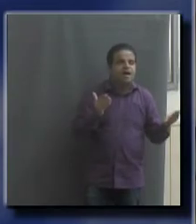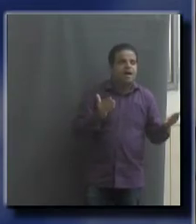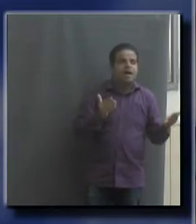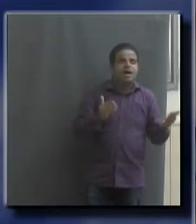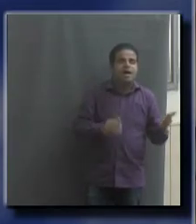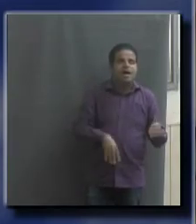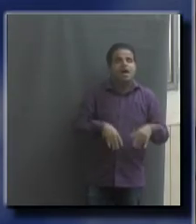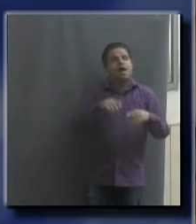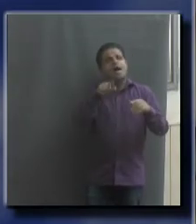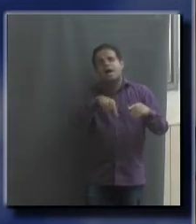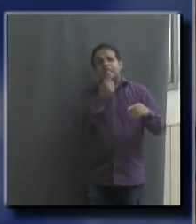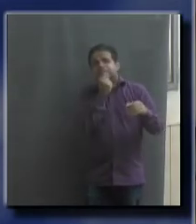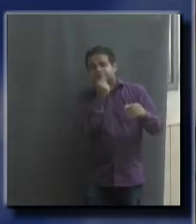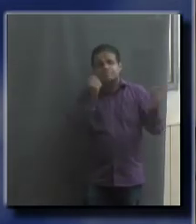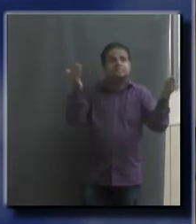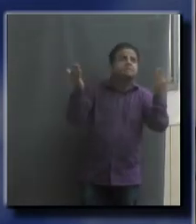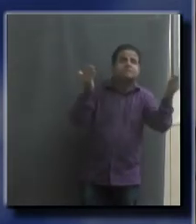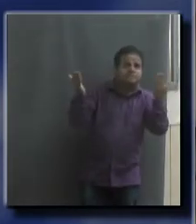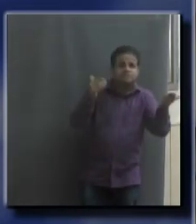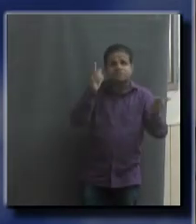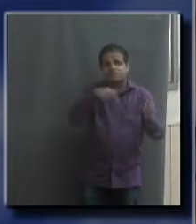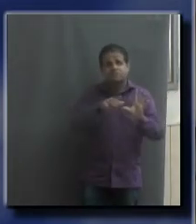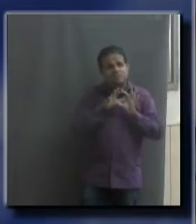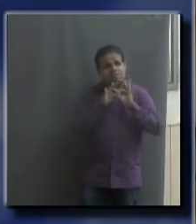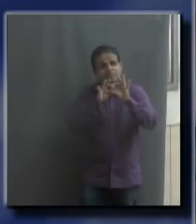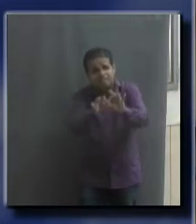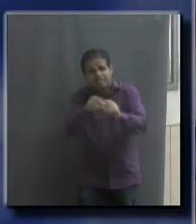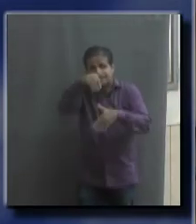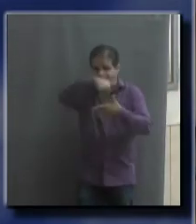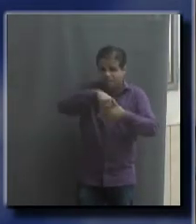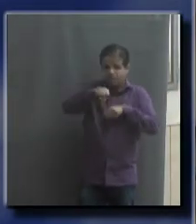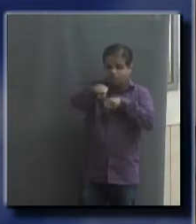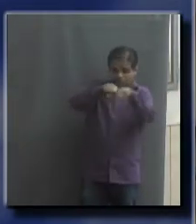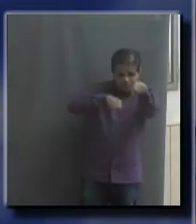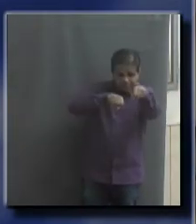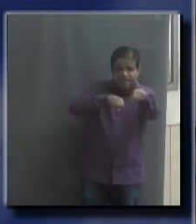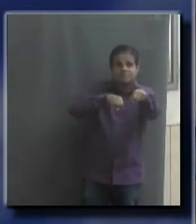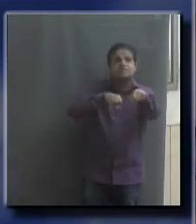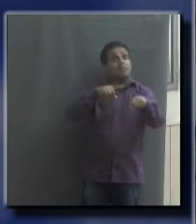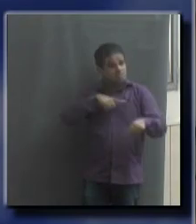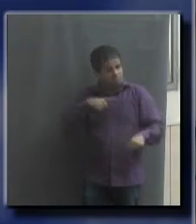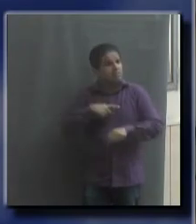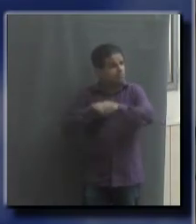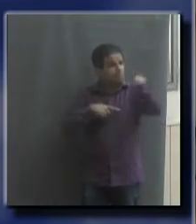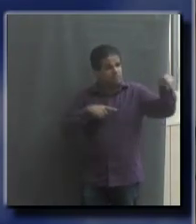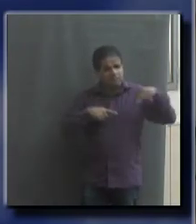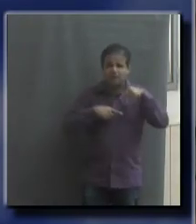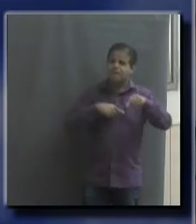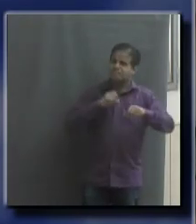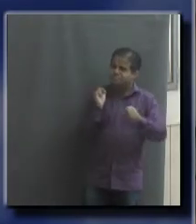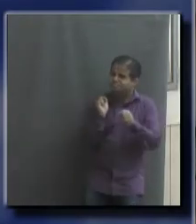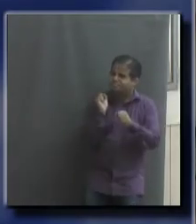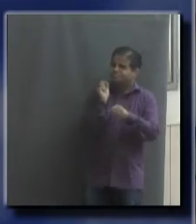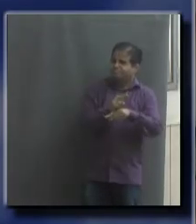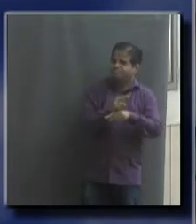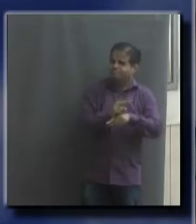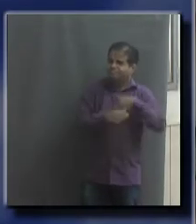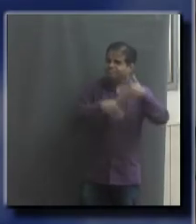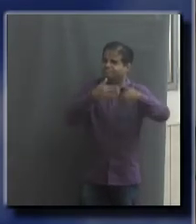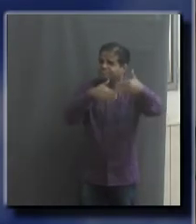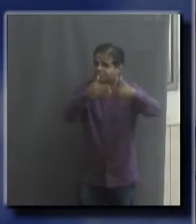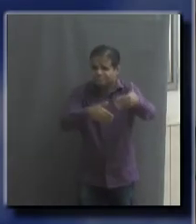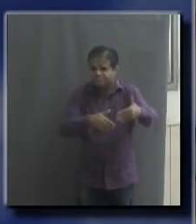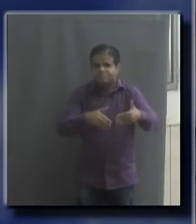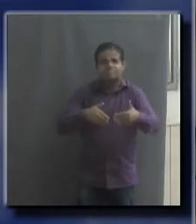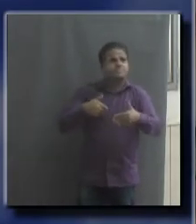A laicidade no contexto da docência. Isso tem se tornado uma constante na